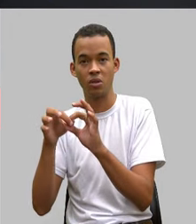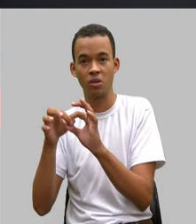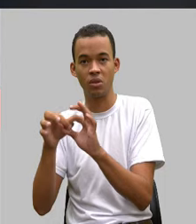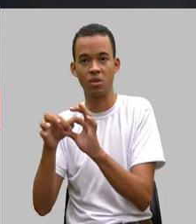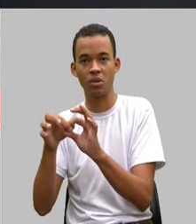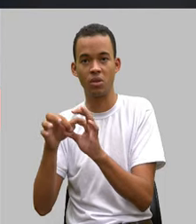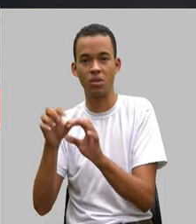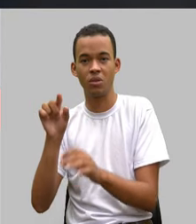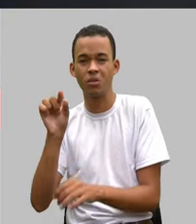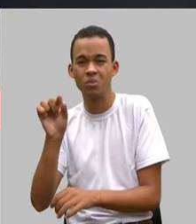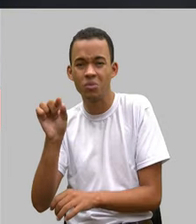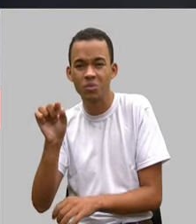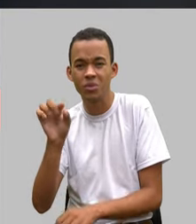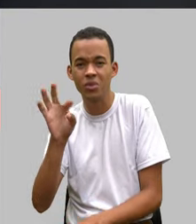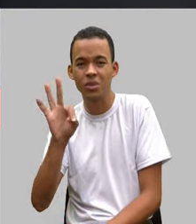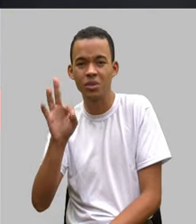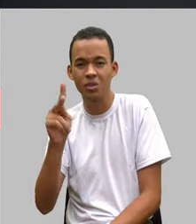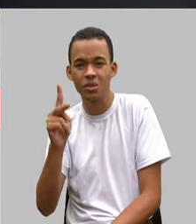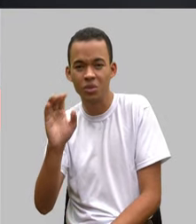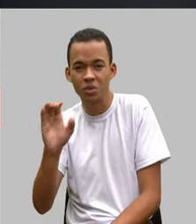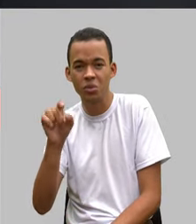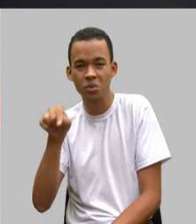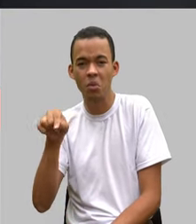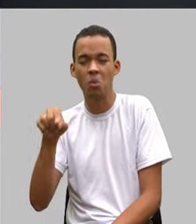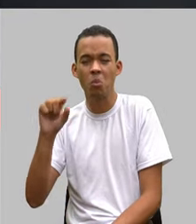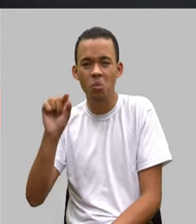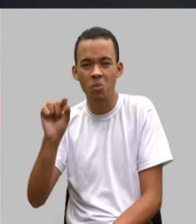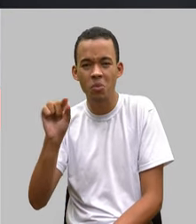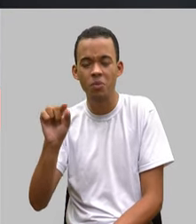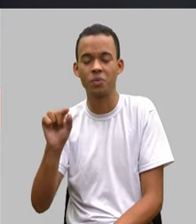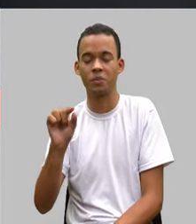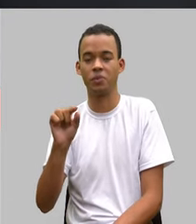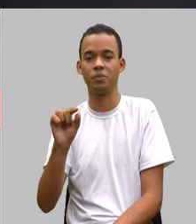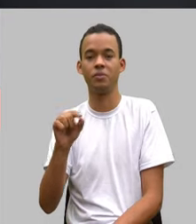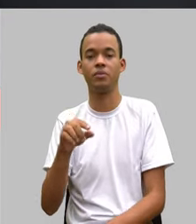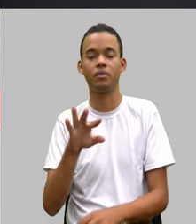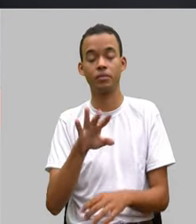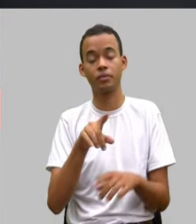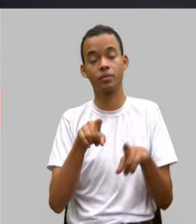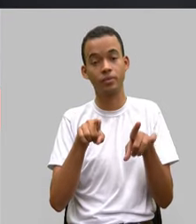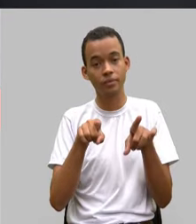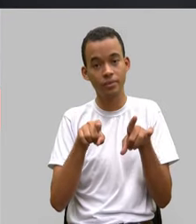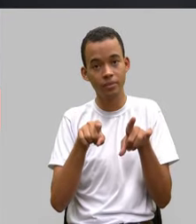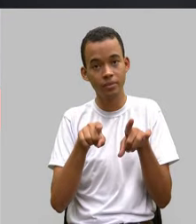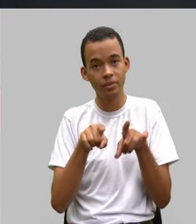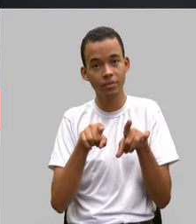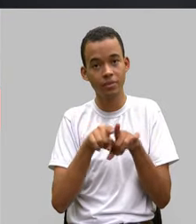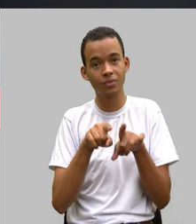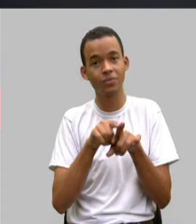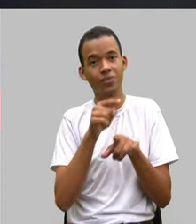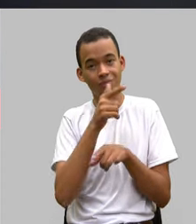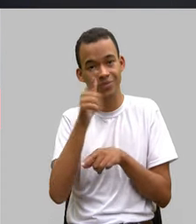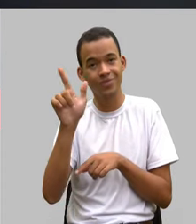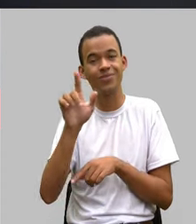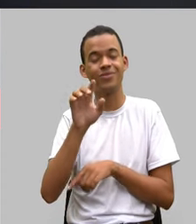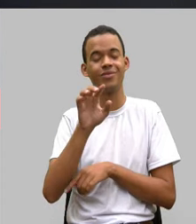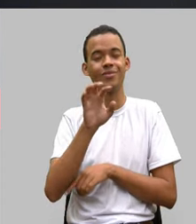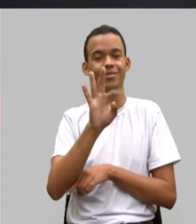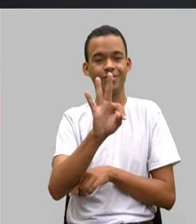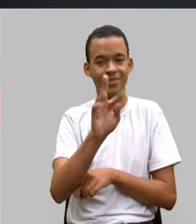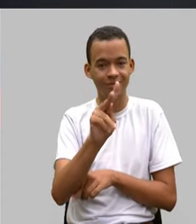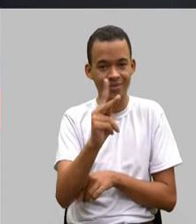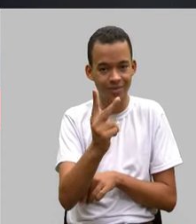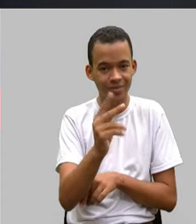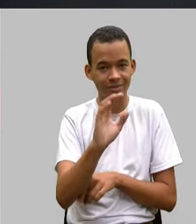e outra surpresa foi descobrir que além das eh da da do thc né que a gente já